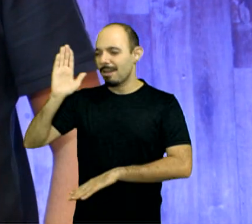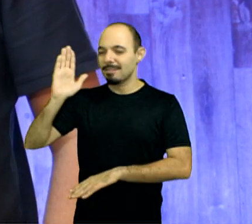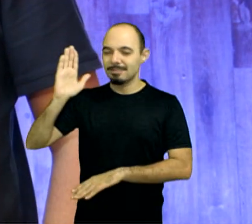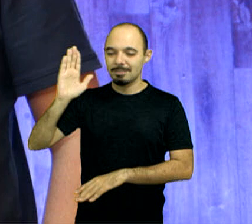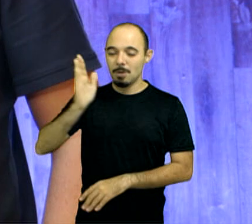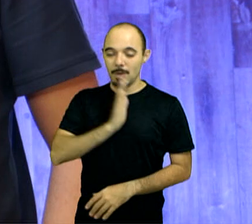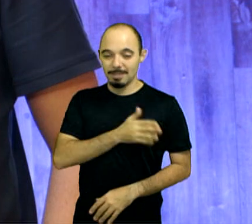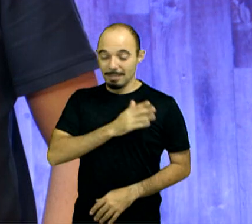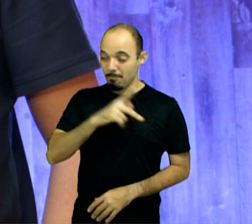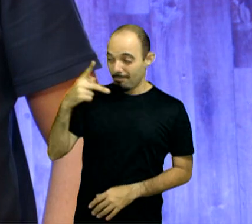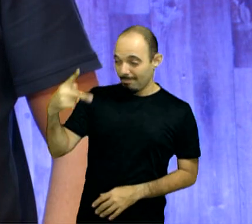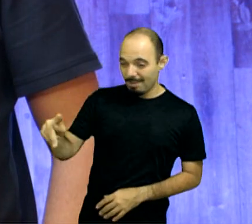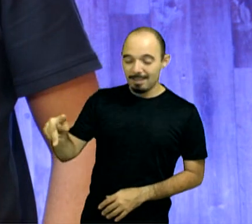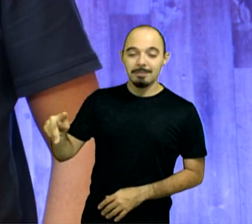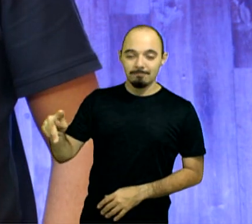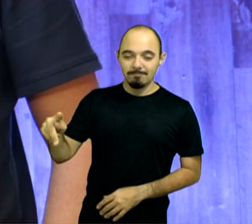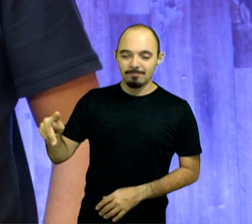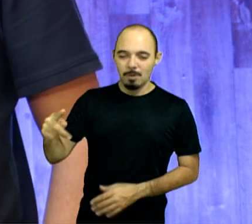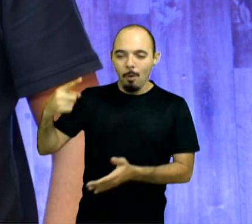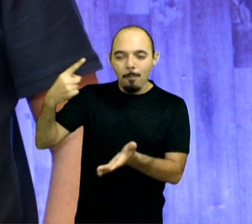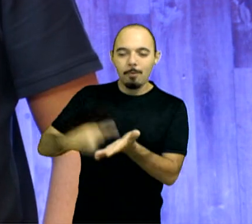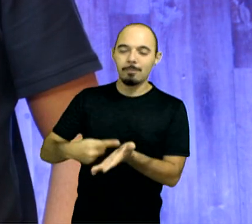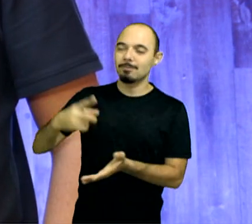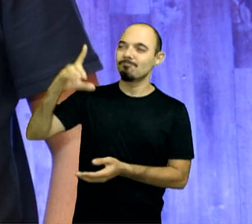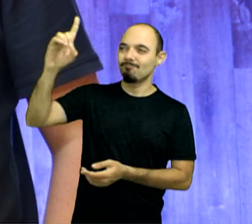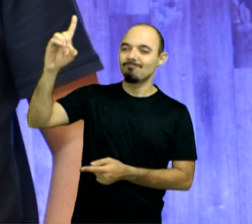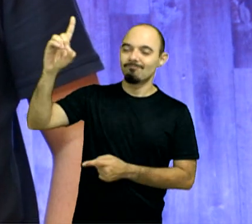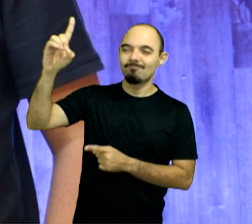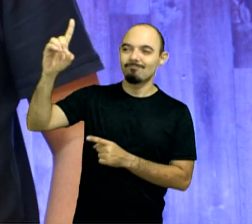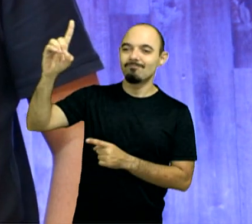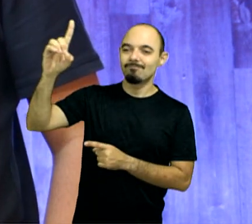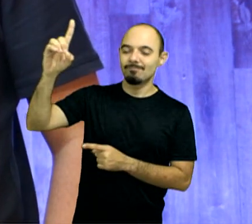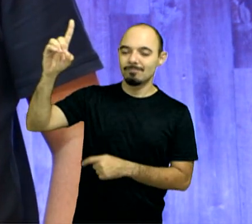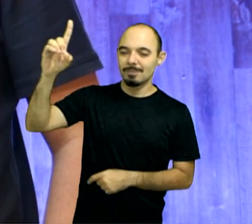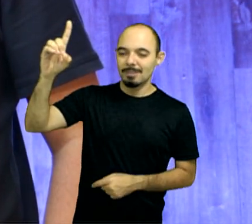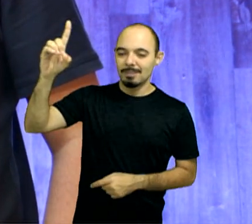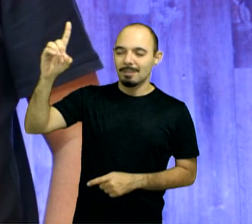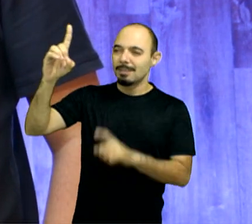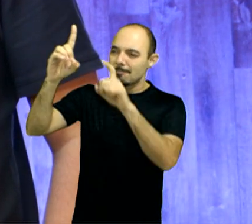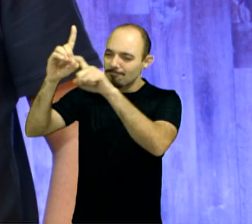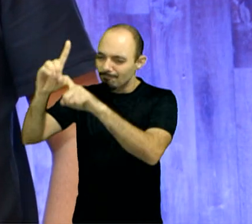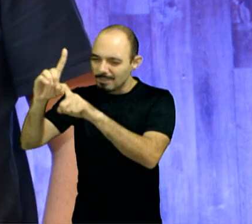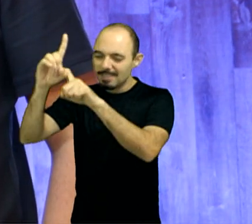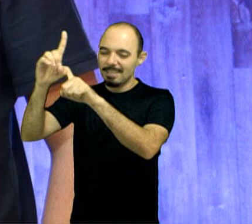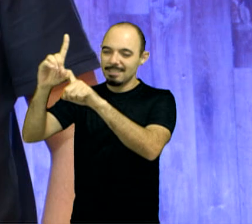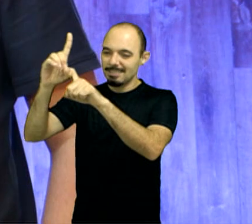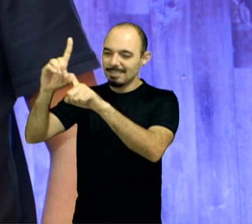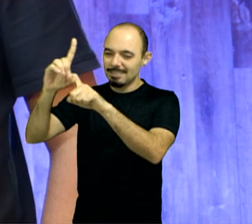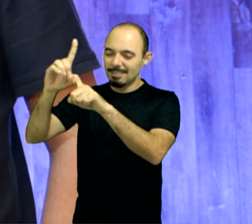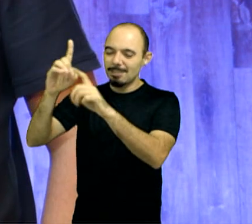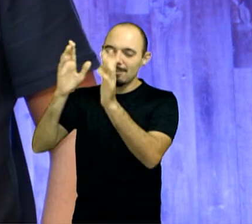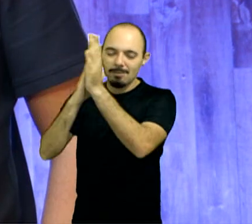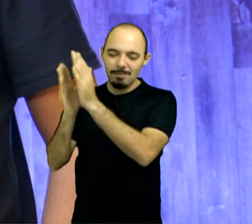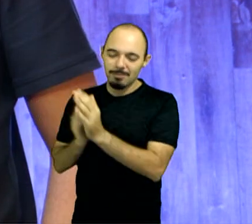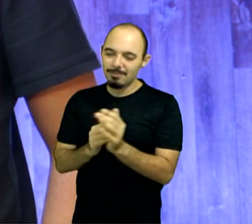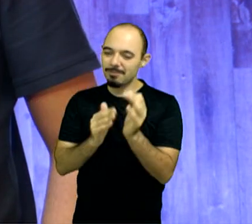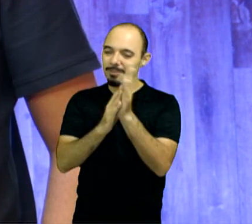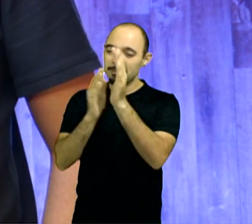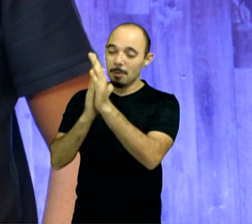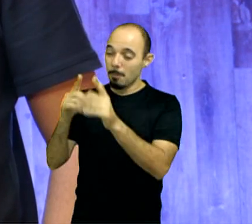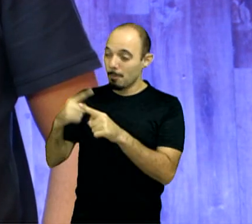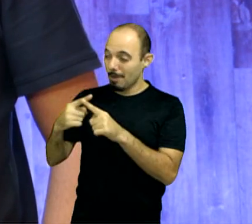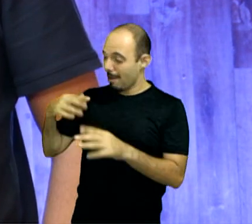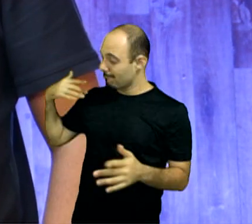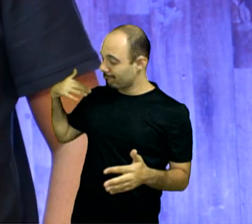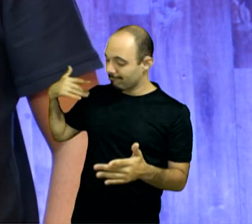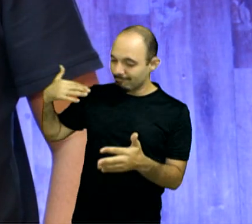esteja comprometido contigo, Senhor. Nós dependemos de Ti e só Te louvamos, porque até aqui